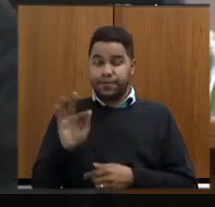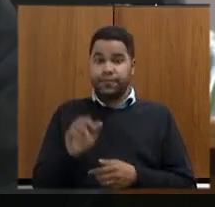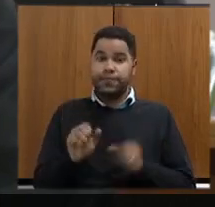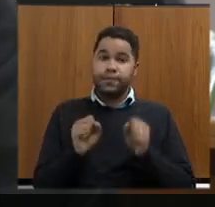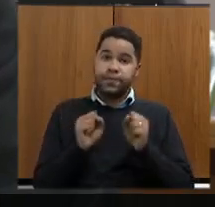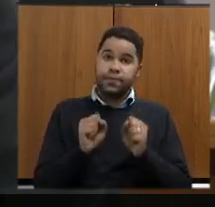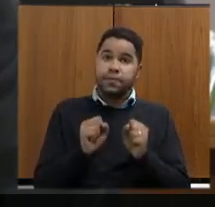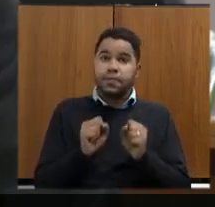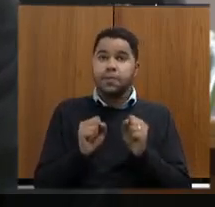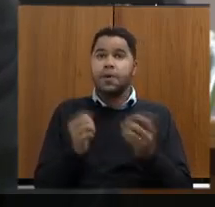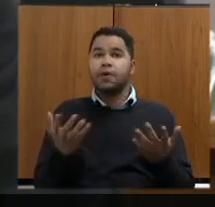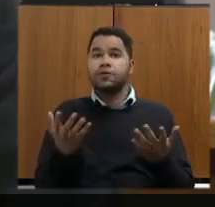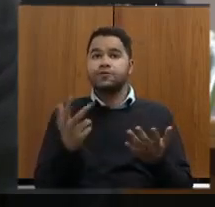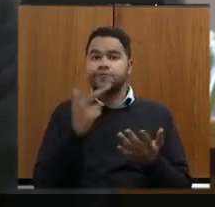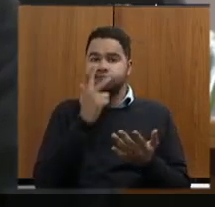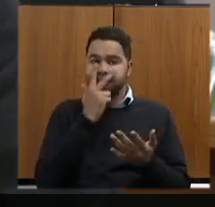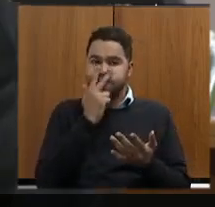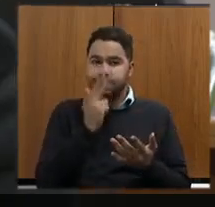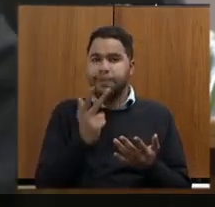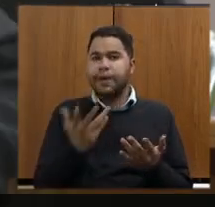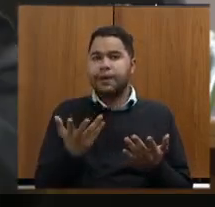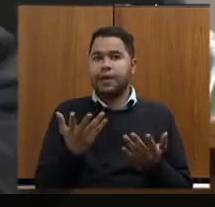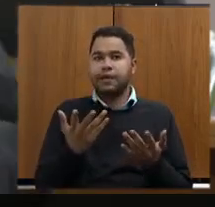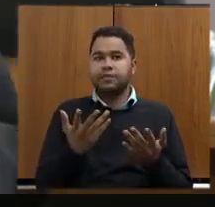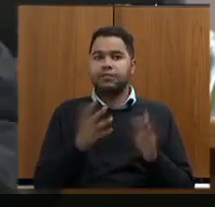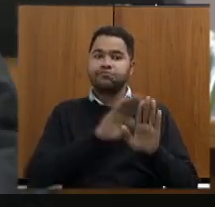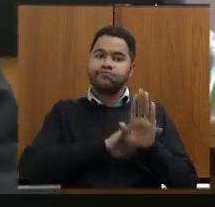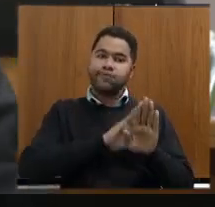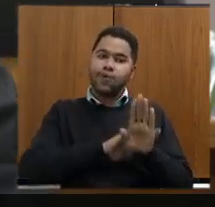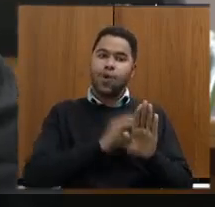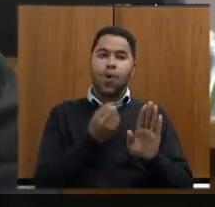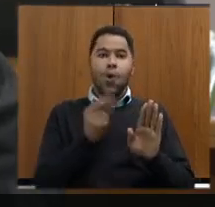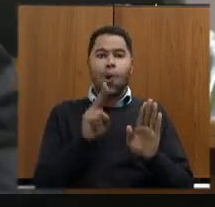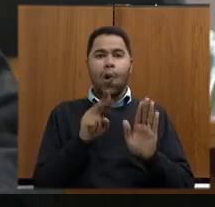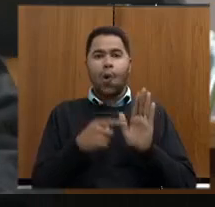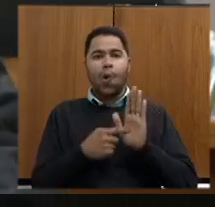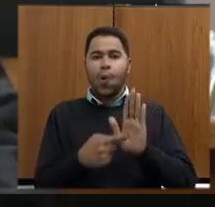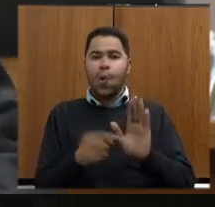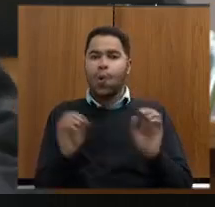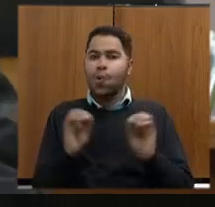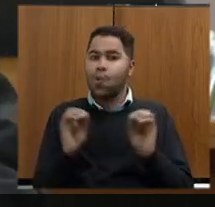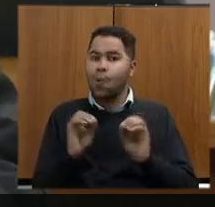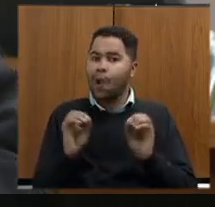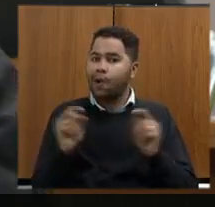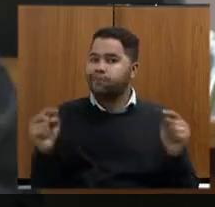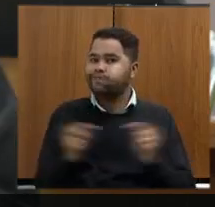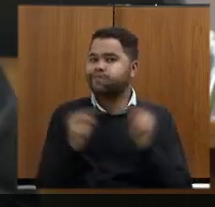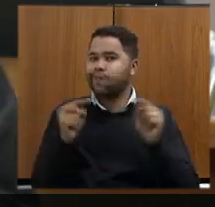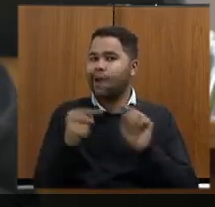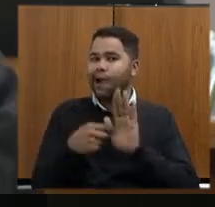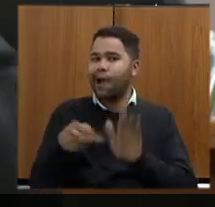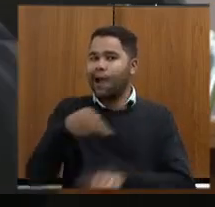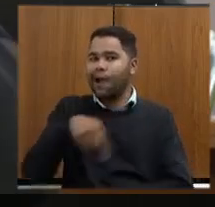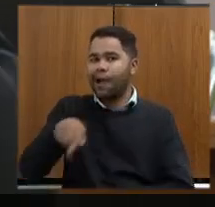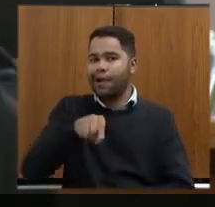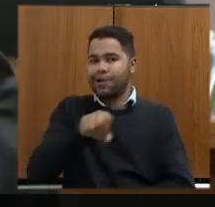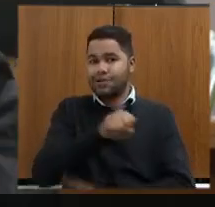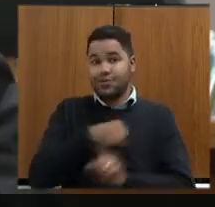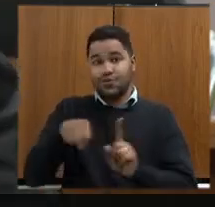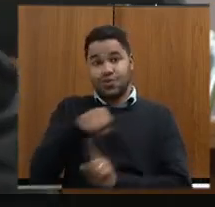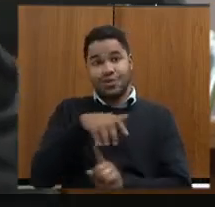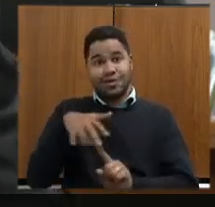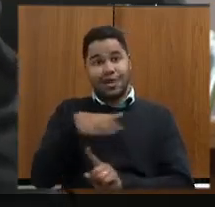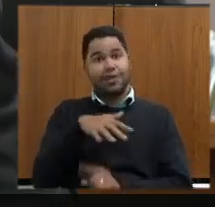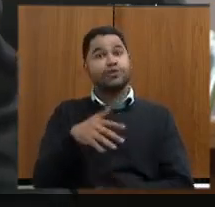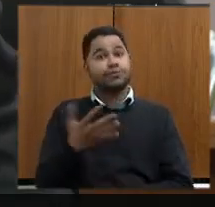pode ficar implícita ou não ser apresentada adequadamente a sociedade eu acho que